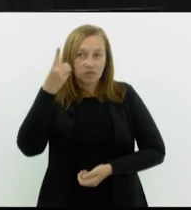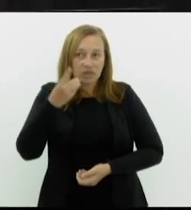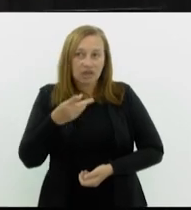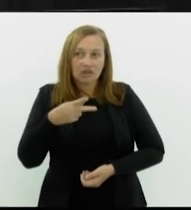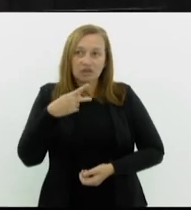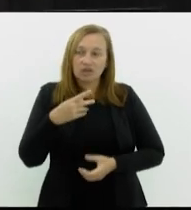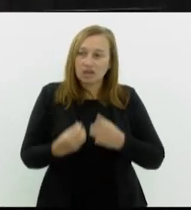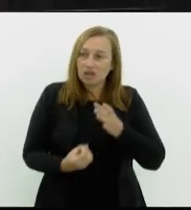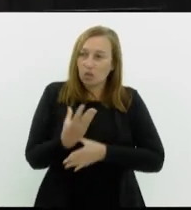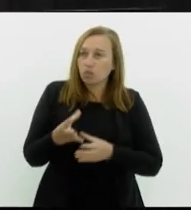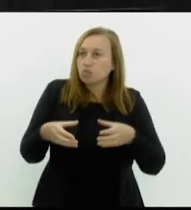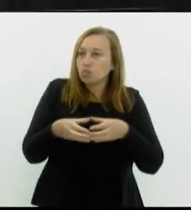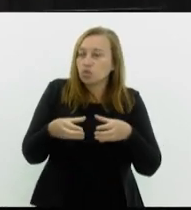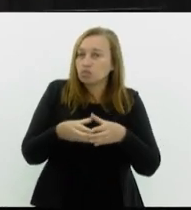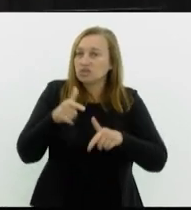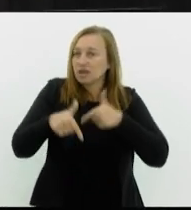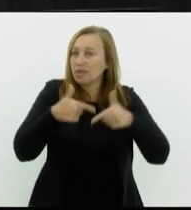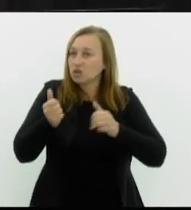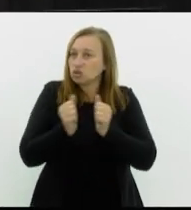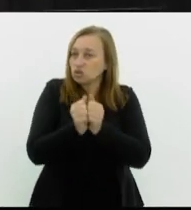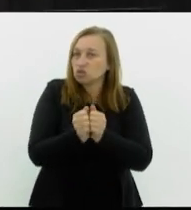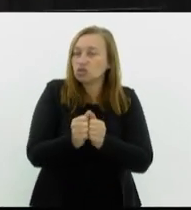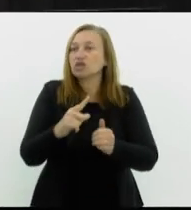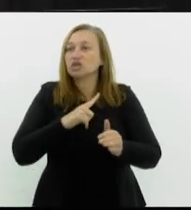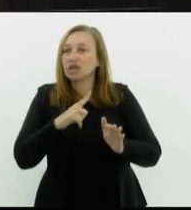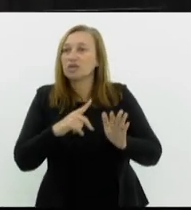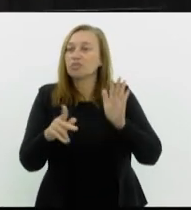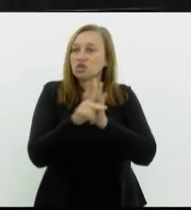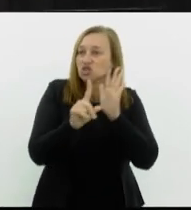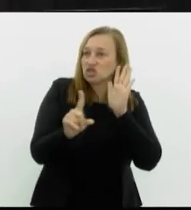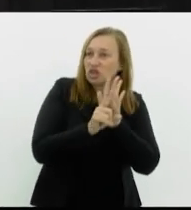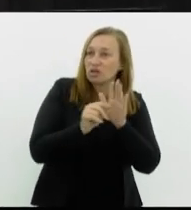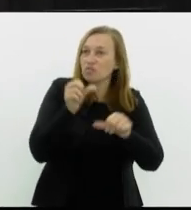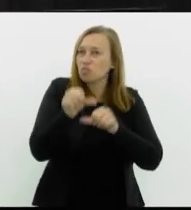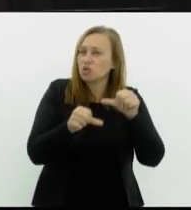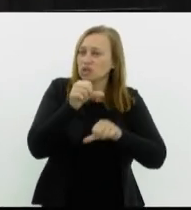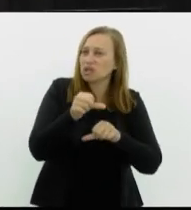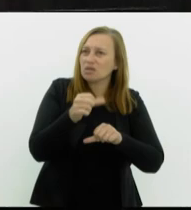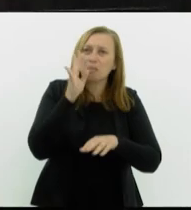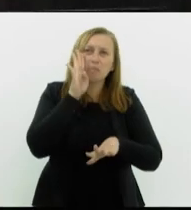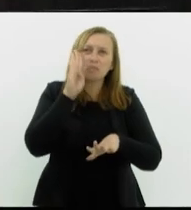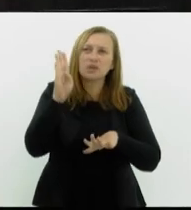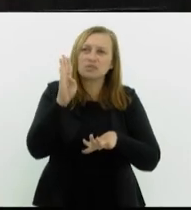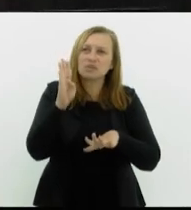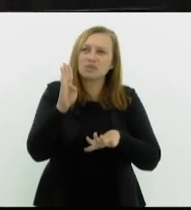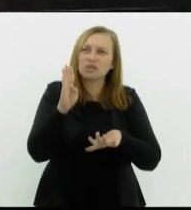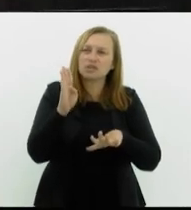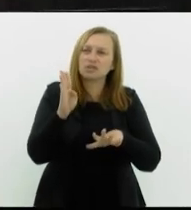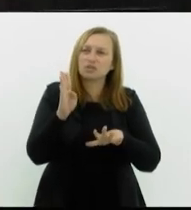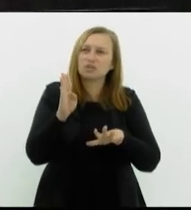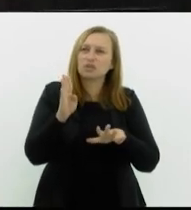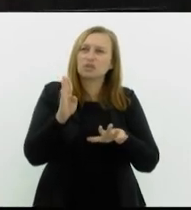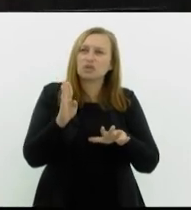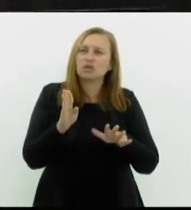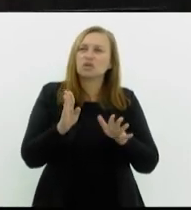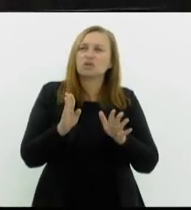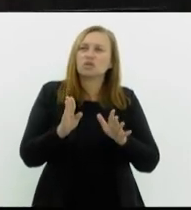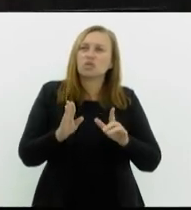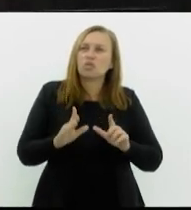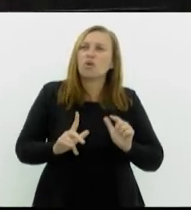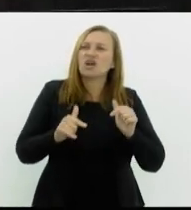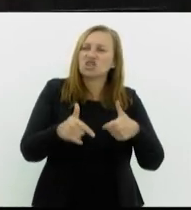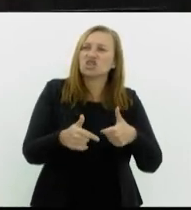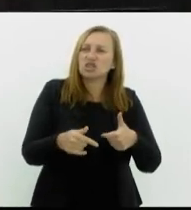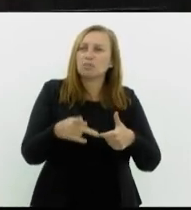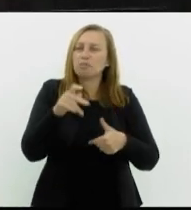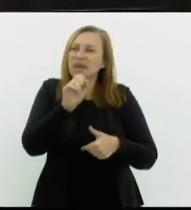equipe... Nós atuamos juntos, já tem alguns projetos de lei mudando principalmente a execução penal. Nós